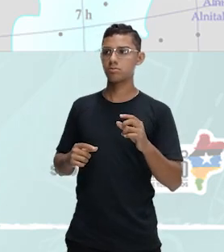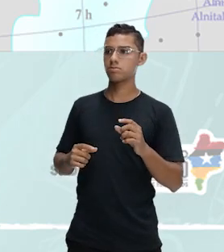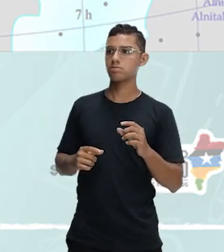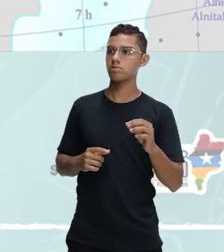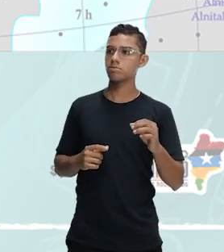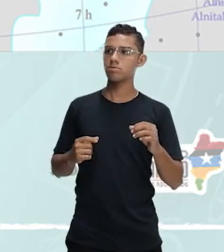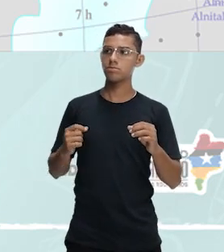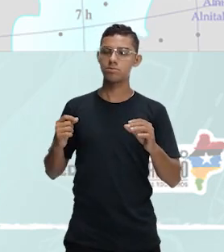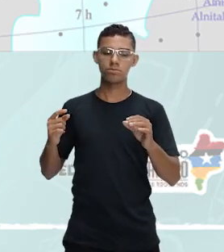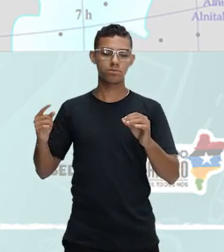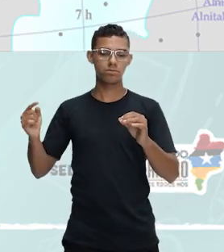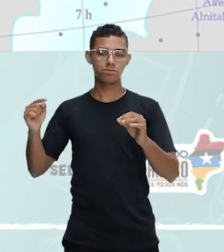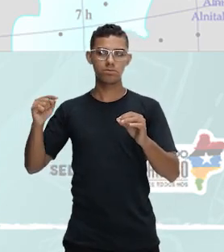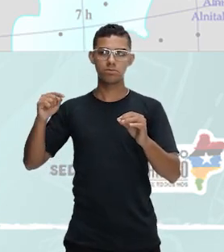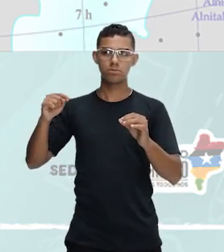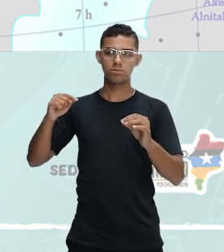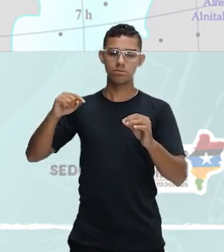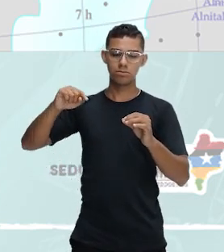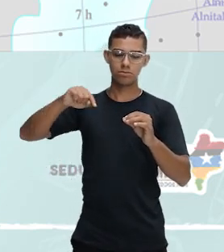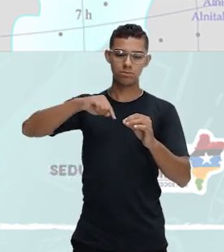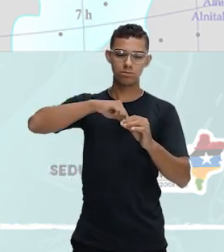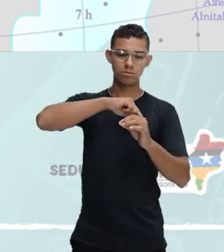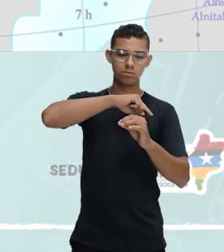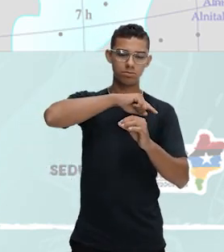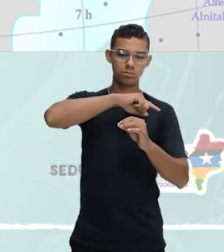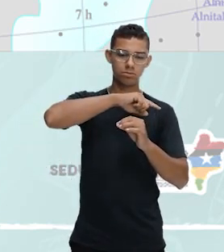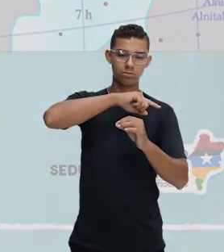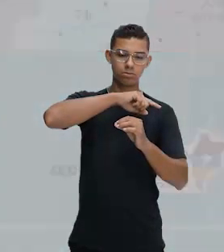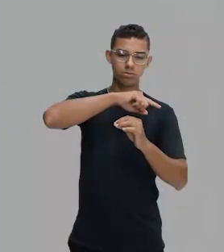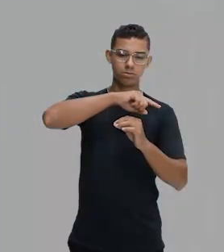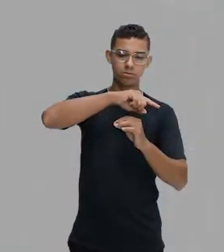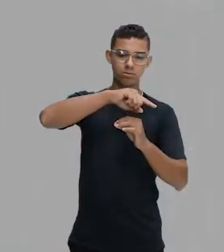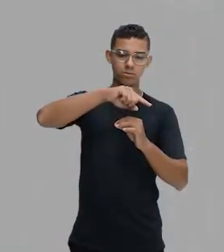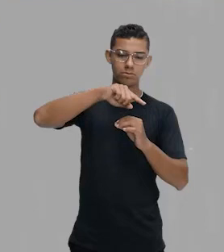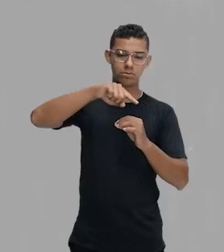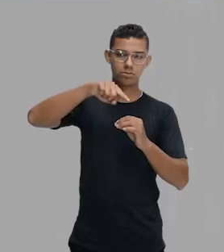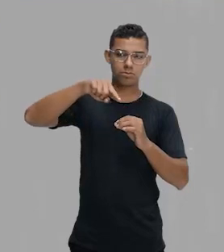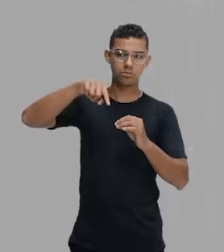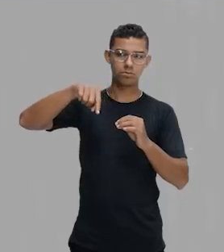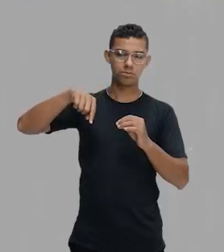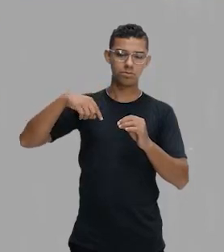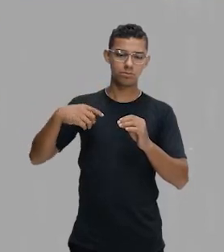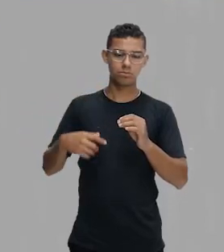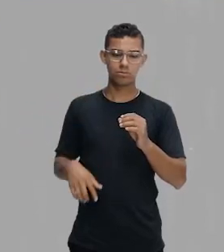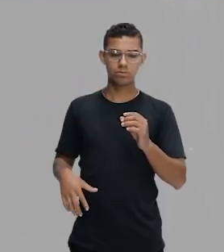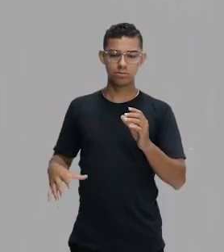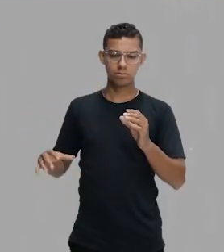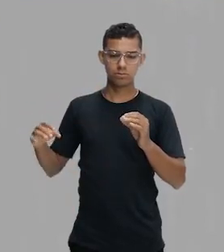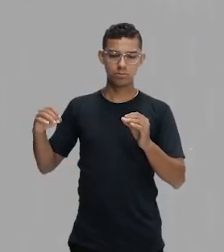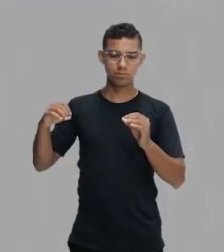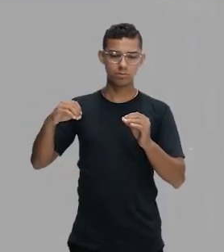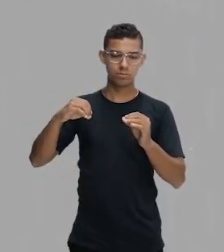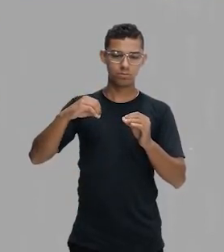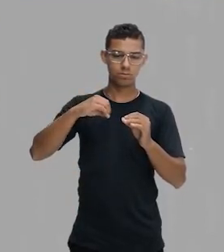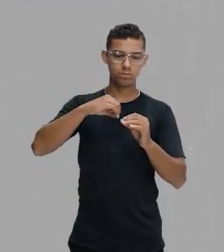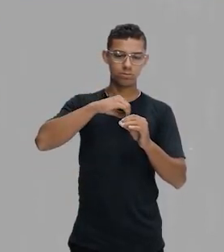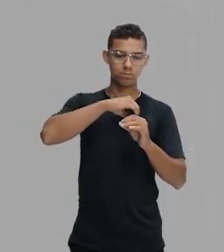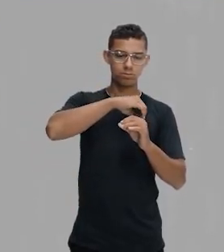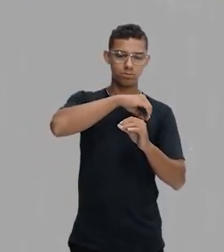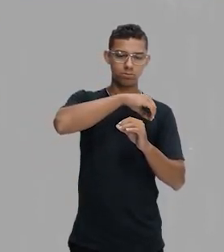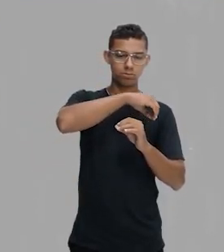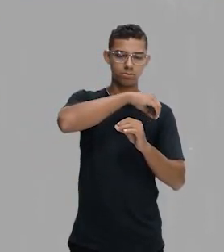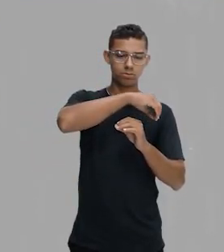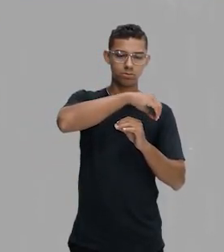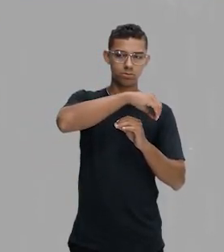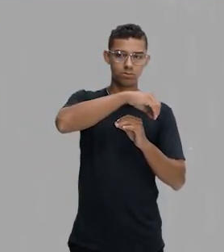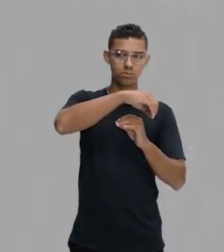vindo, né? Ele faz ali um movimento, né? Ele vem, faz um movimento de laço, né? Como se